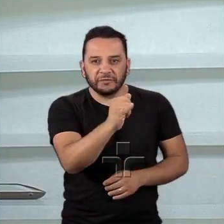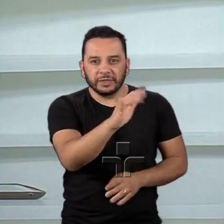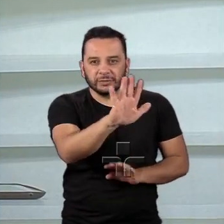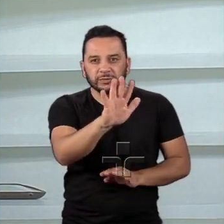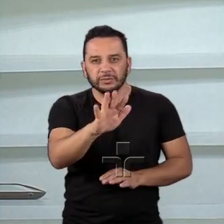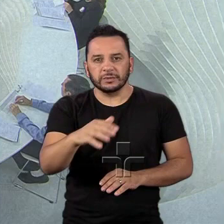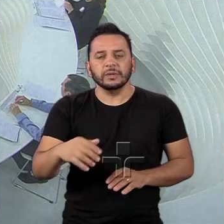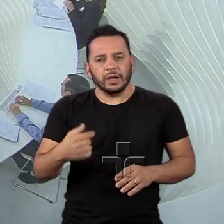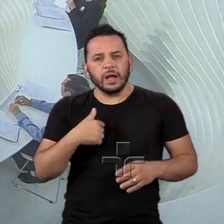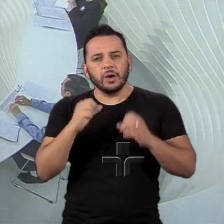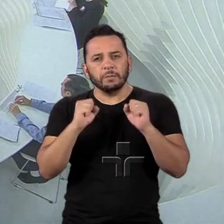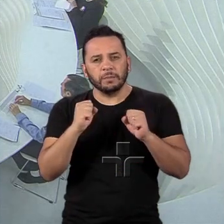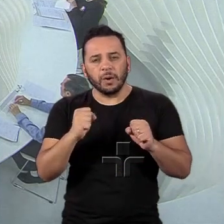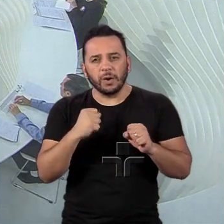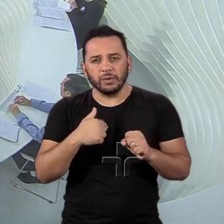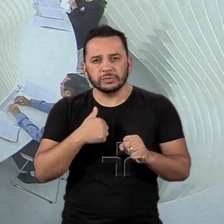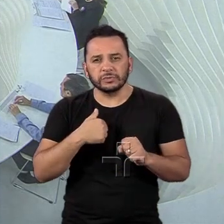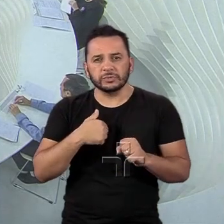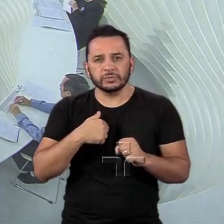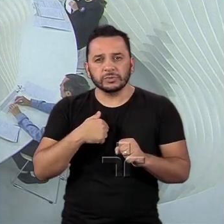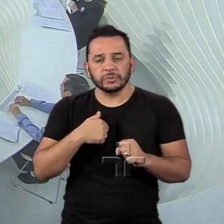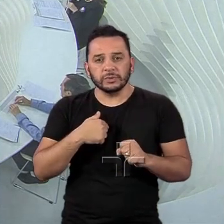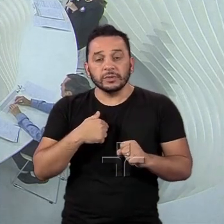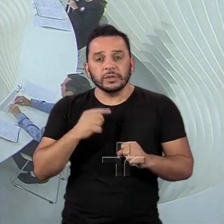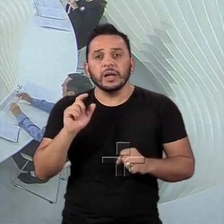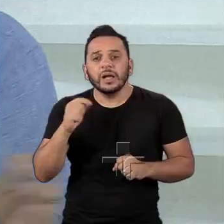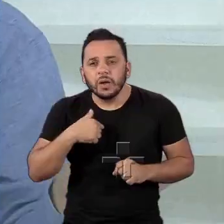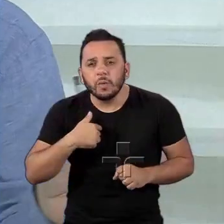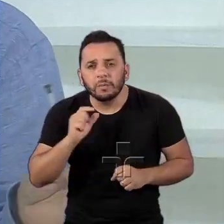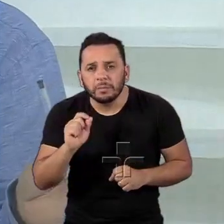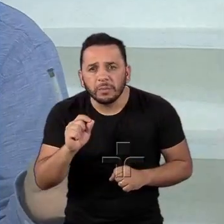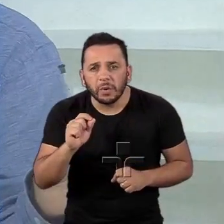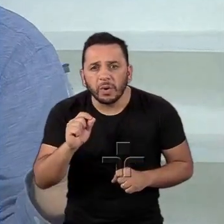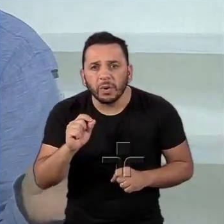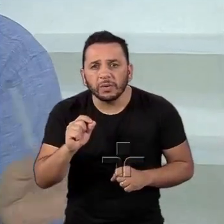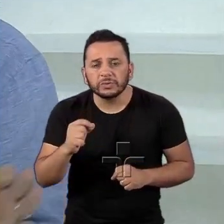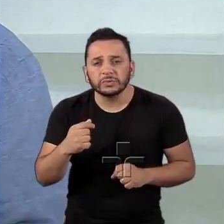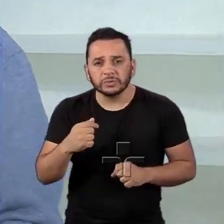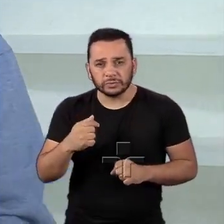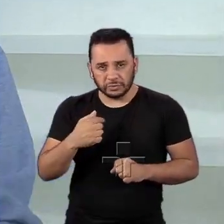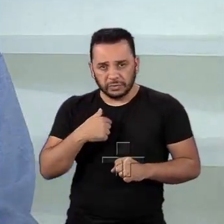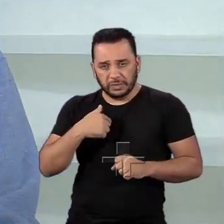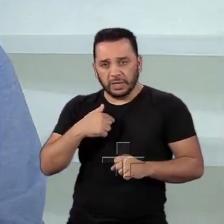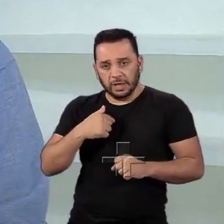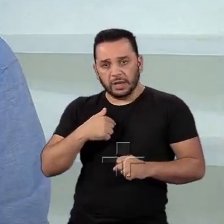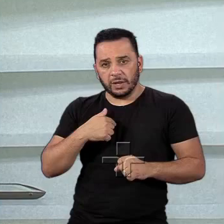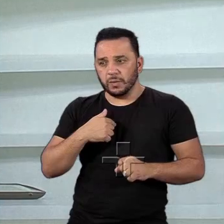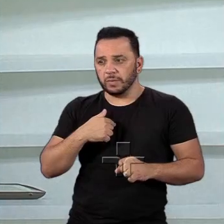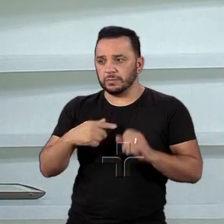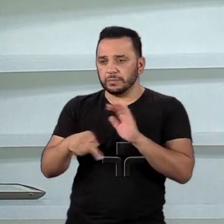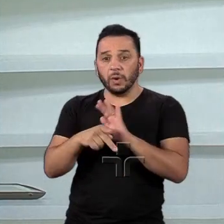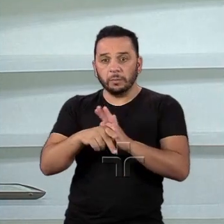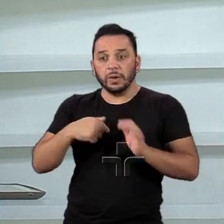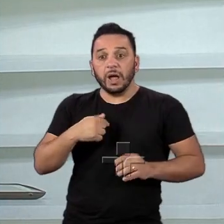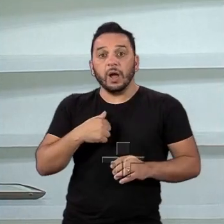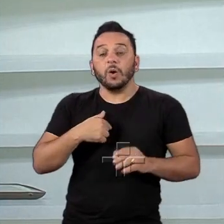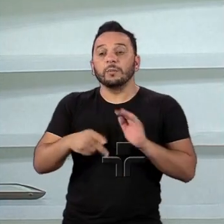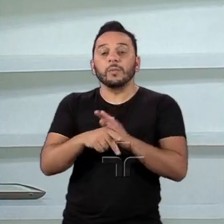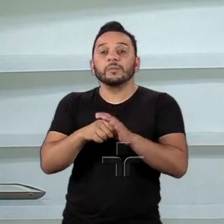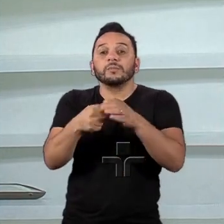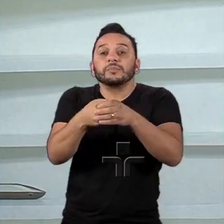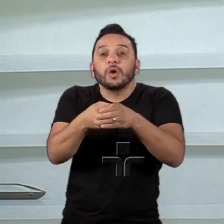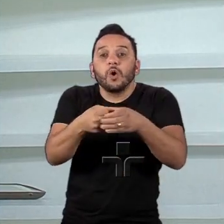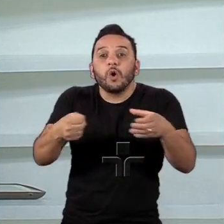Não posso usar uma cota de homem, não, e falar primeiro? Como é que é? Uma cota de homem. Não, senhor. Não, senhor. Hoje ele Você tá em fica